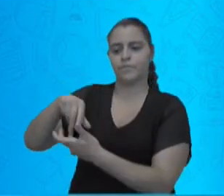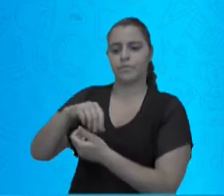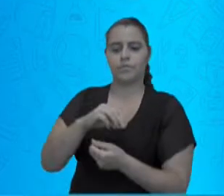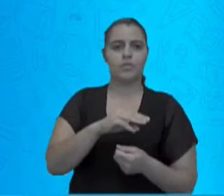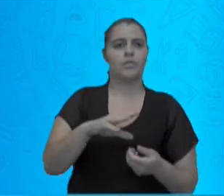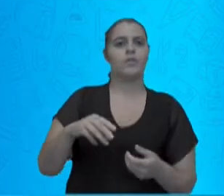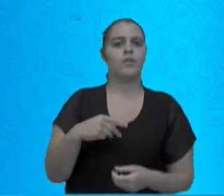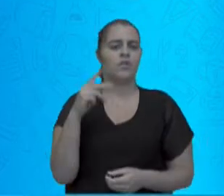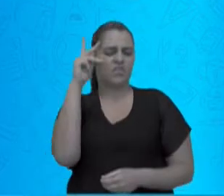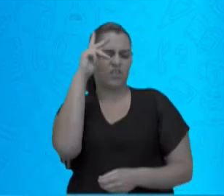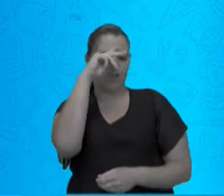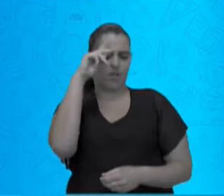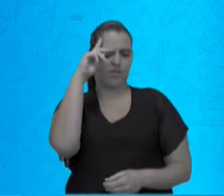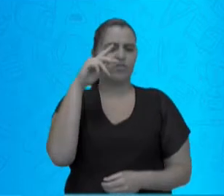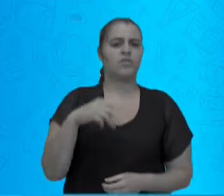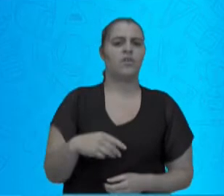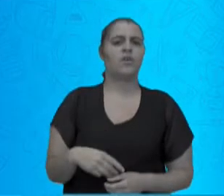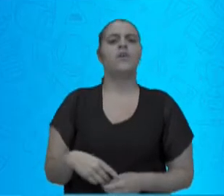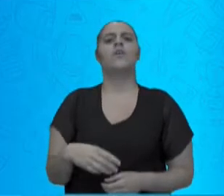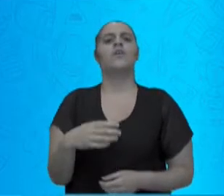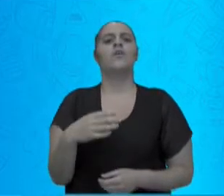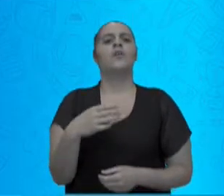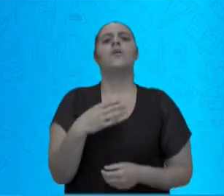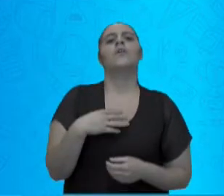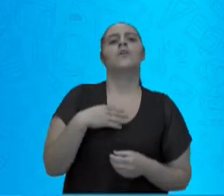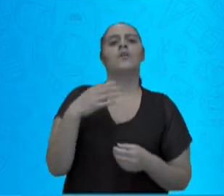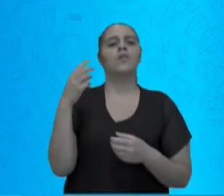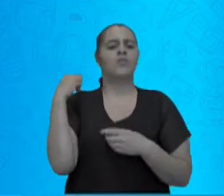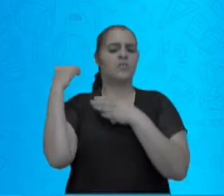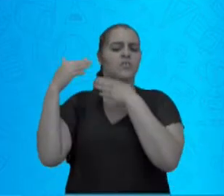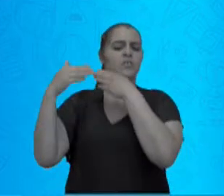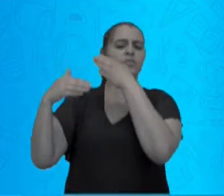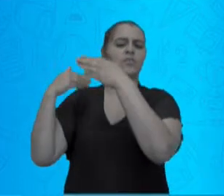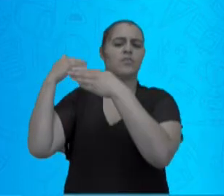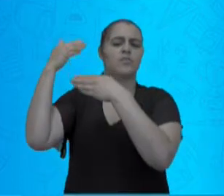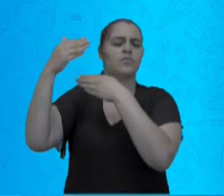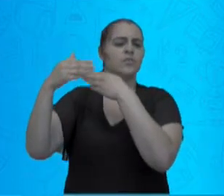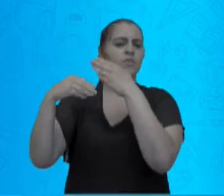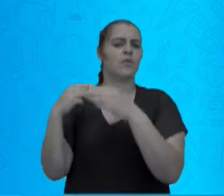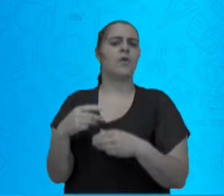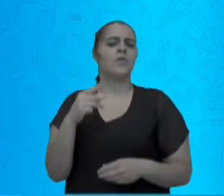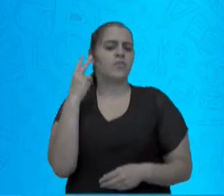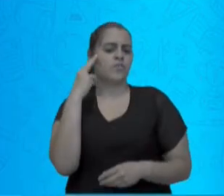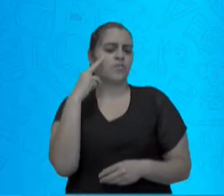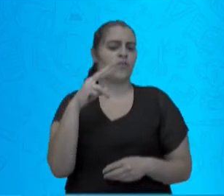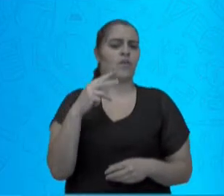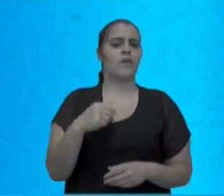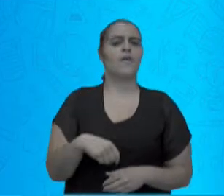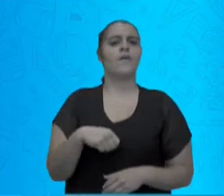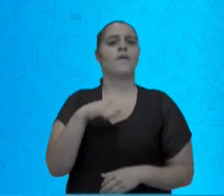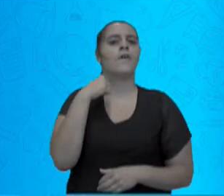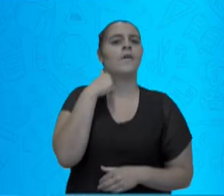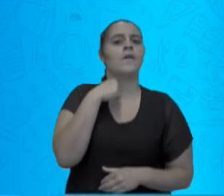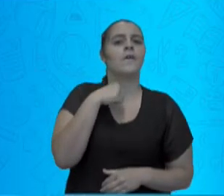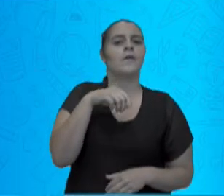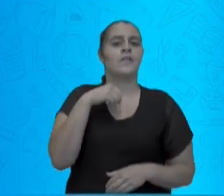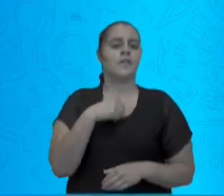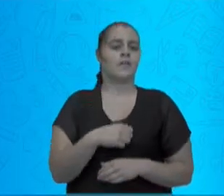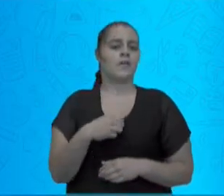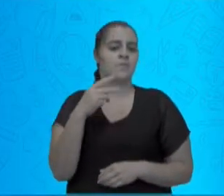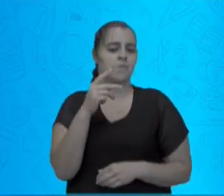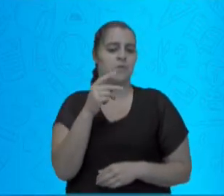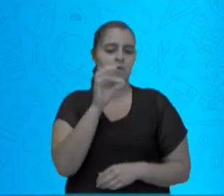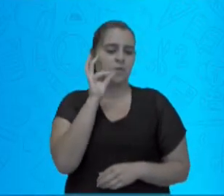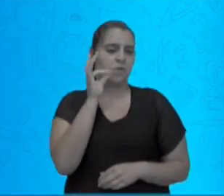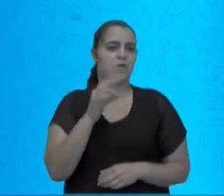nossa história, são os nossos costumes. Como que a gente identifica o mineiro? Não é o cafezinho,